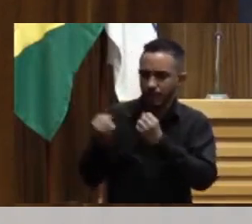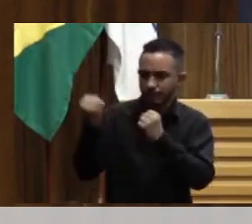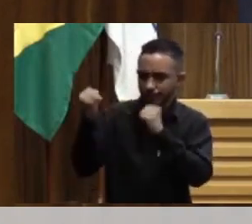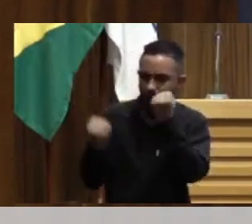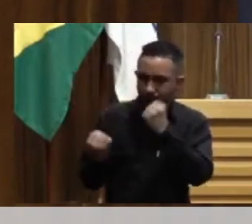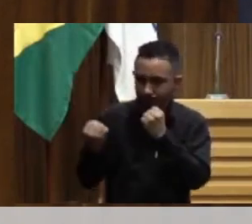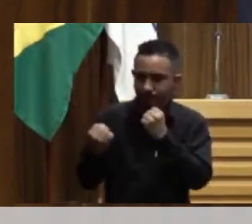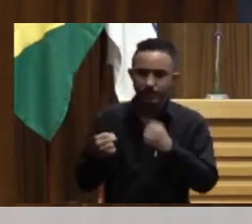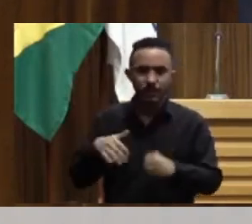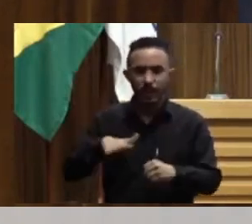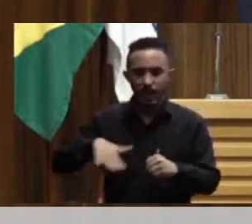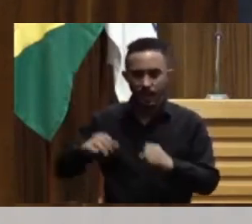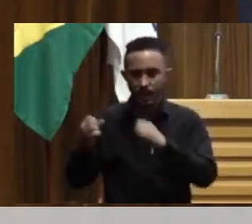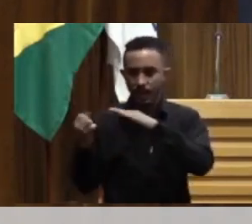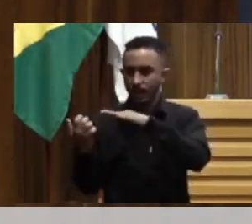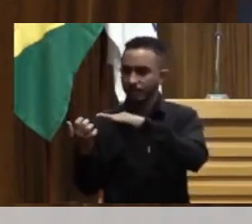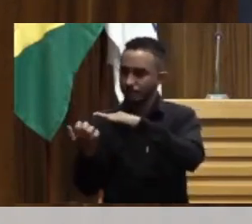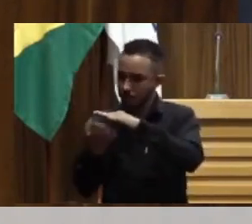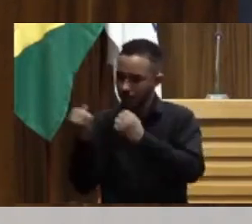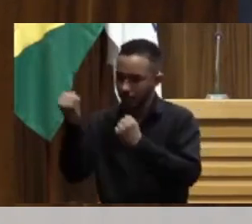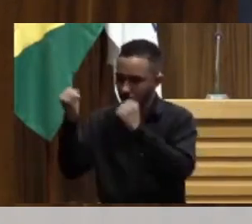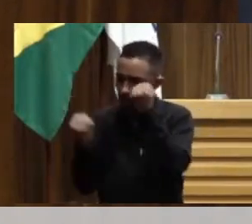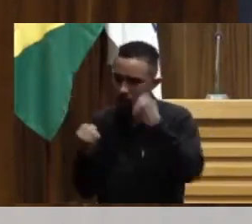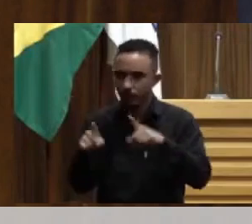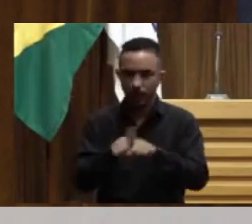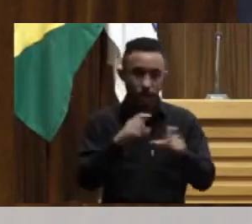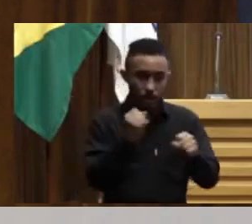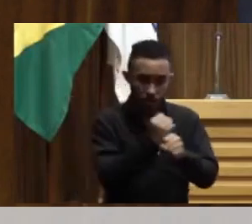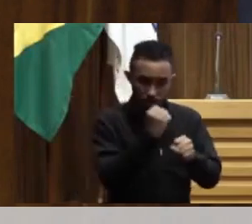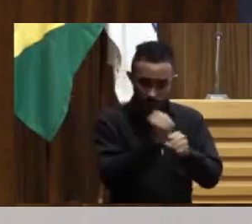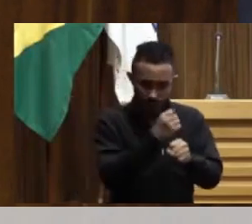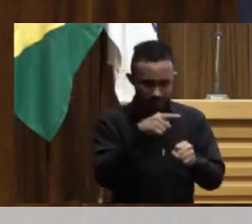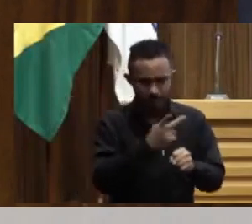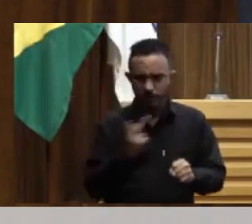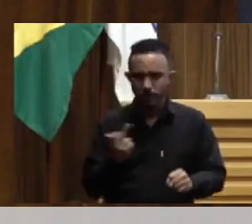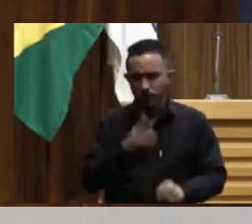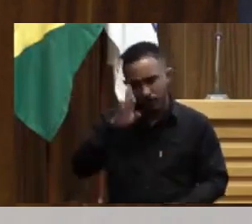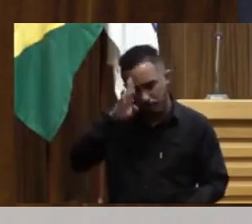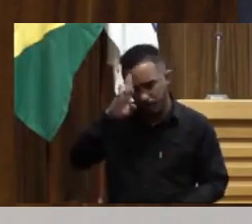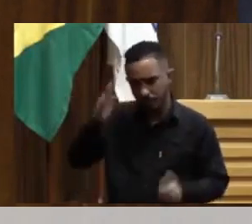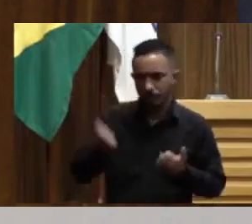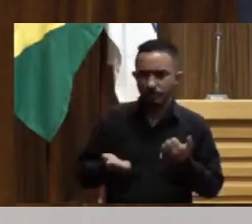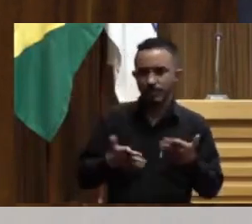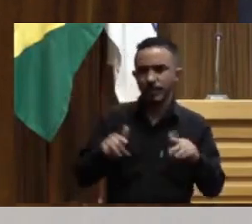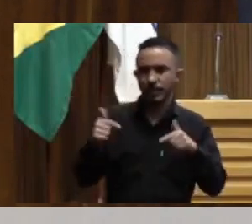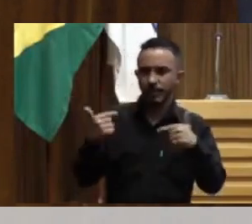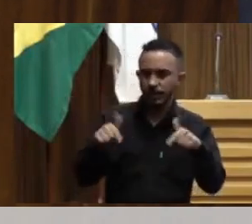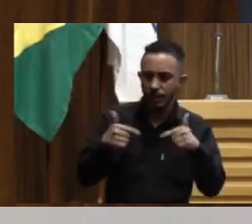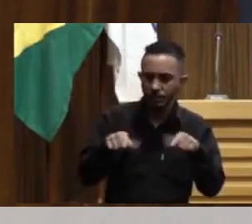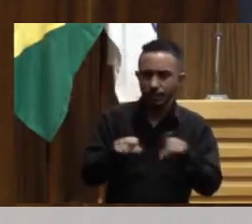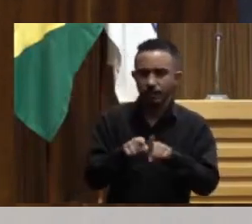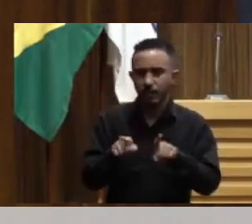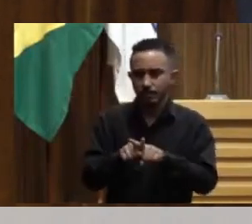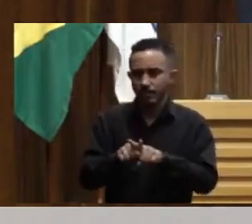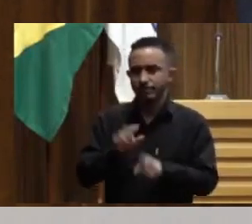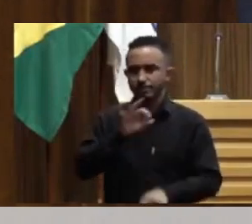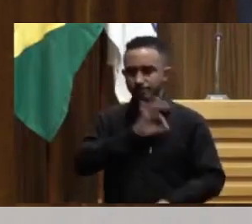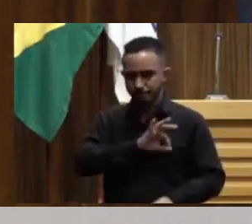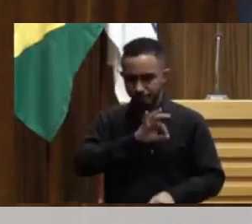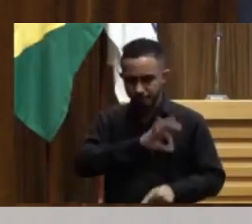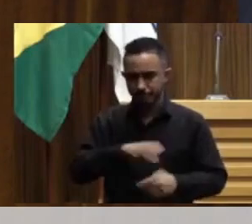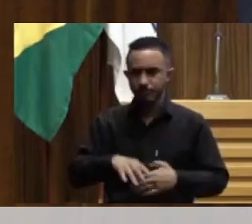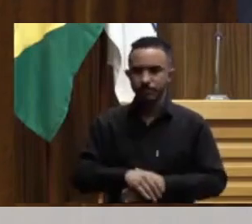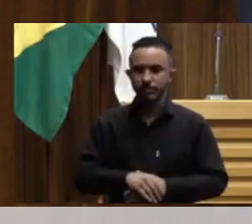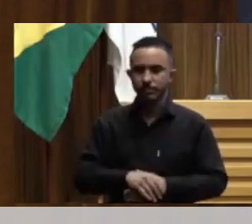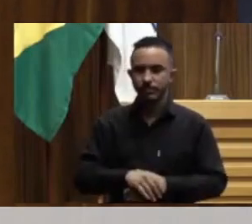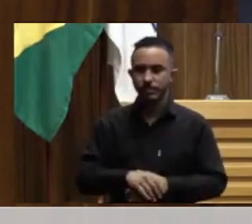civil são campeãs em termos de emprego e de renda. Depois, o BNDES